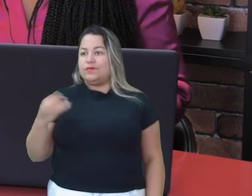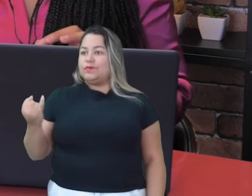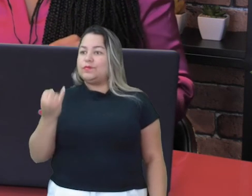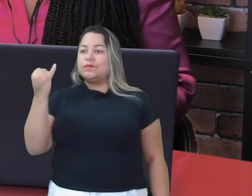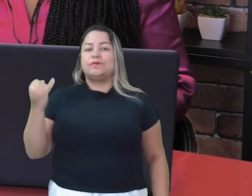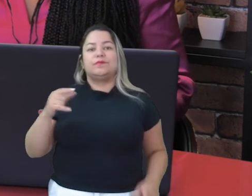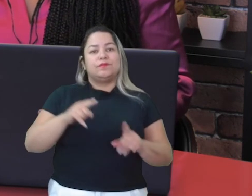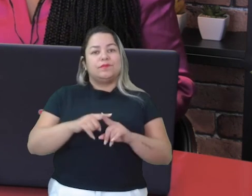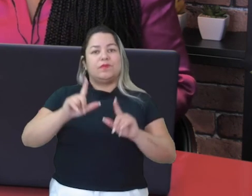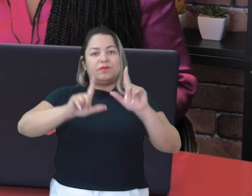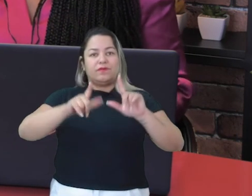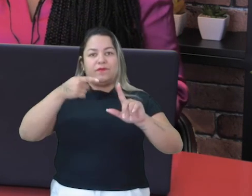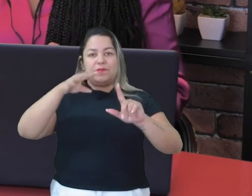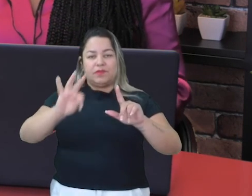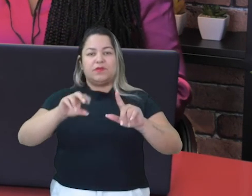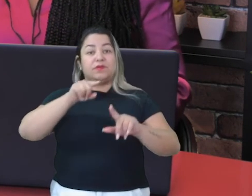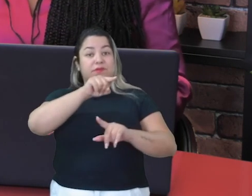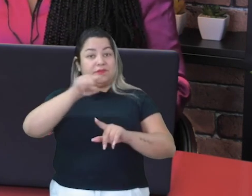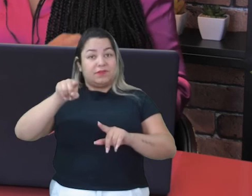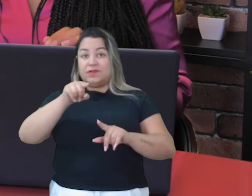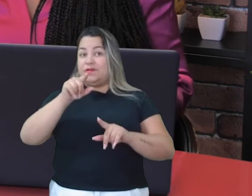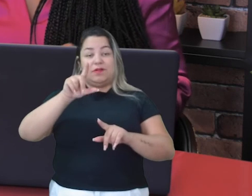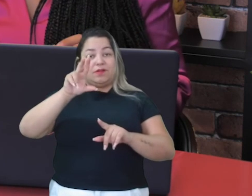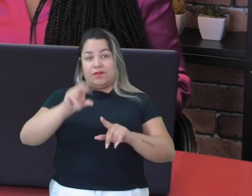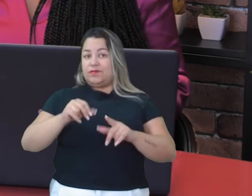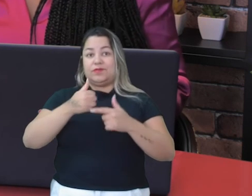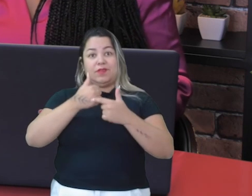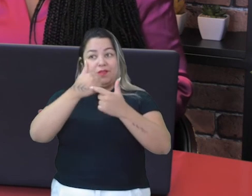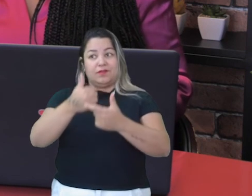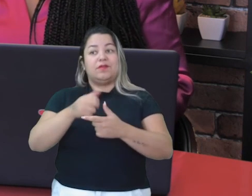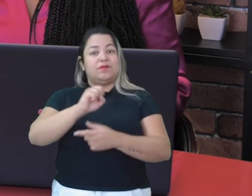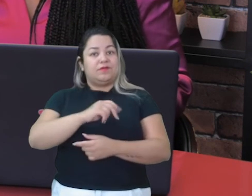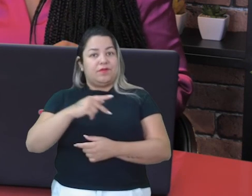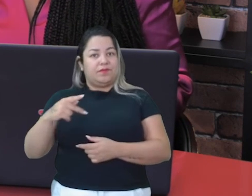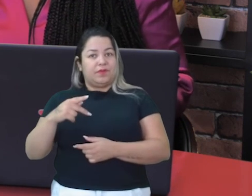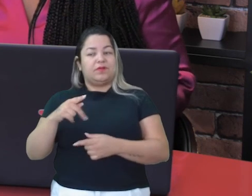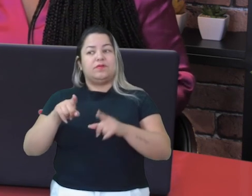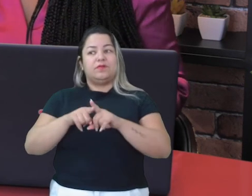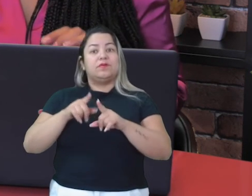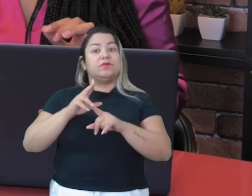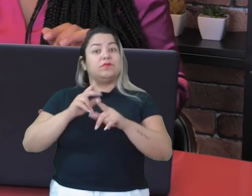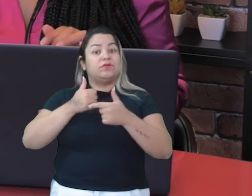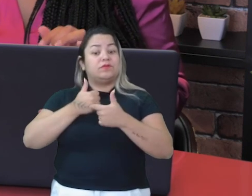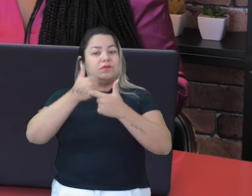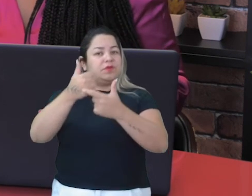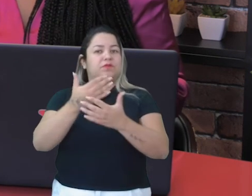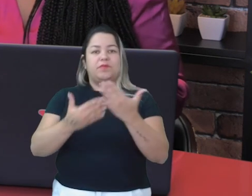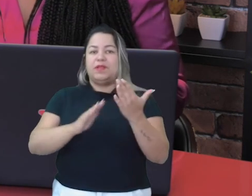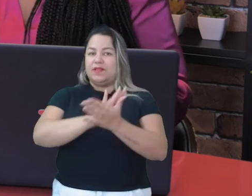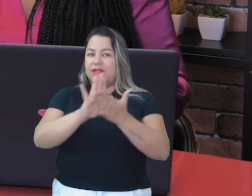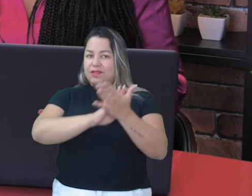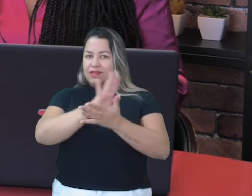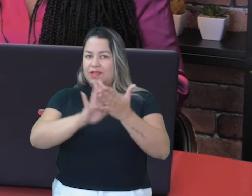Minutos, com os destaques dos últimos dias da TV PT. E se você ainda não segue o 13 Minutos no seu aplicativo, clica aí no botão seguir para